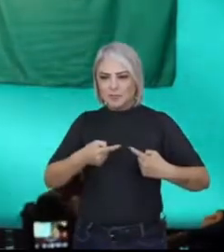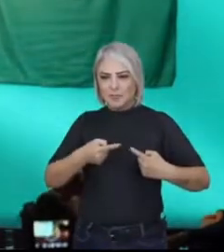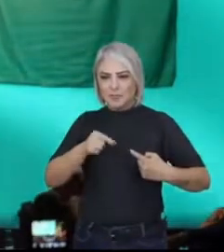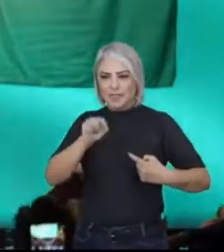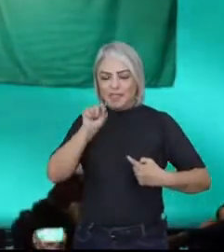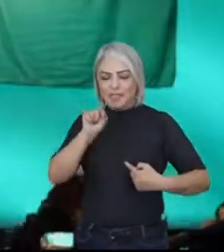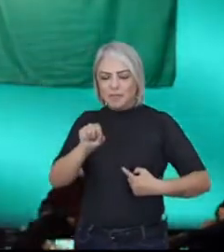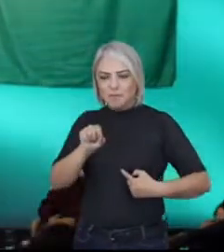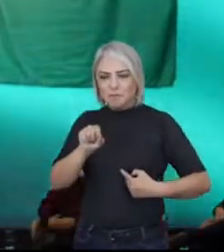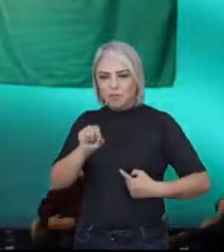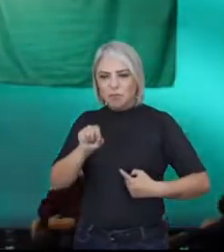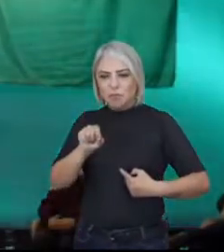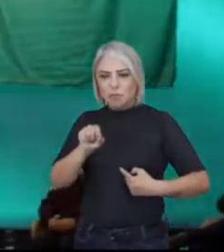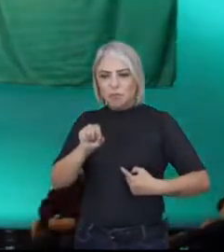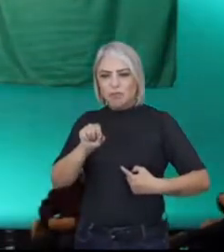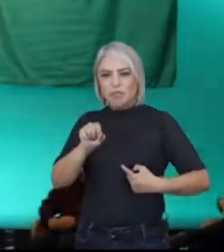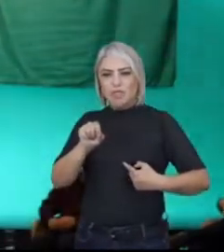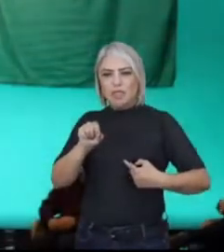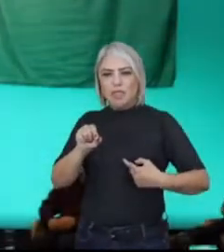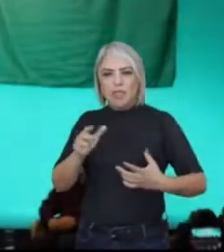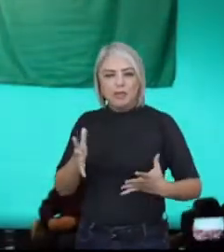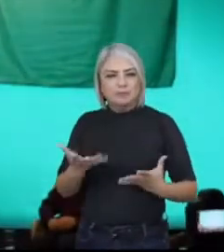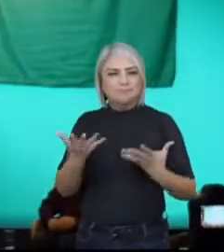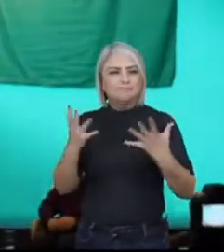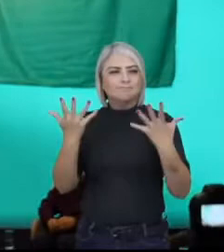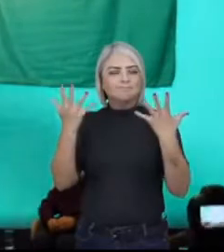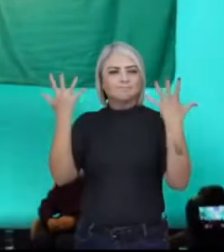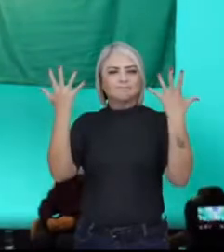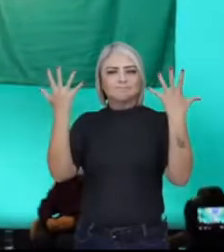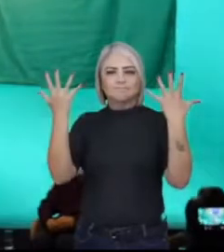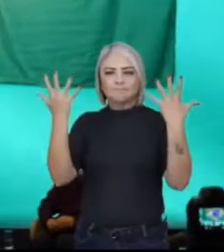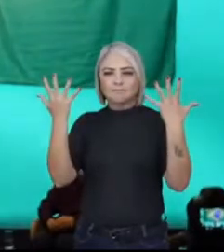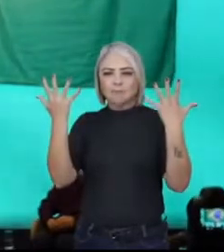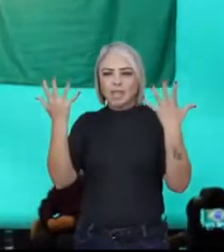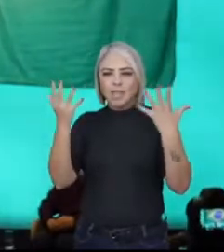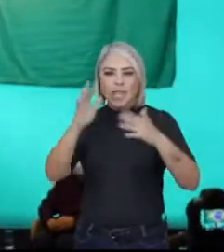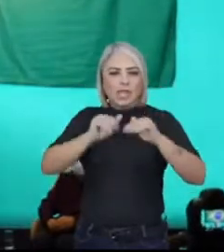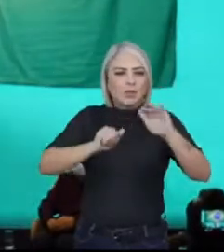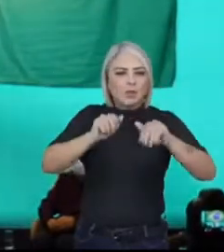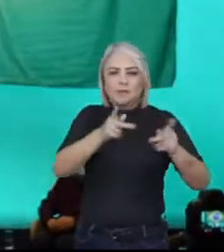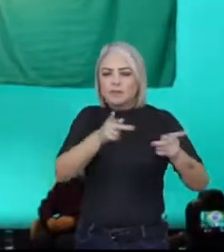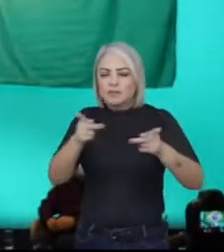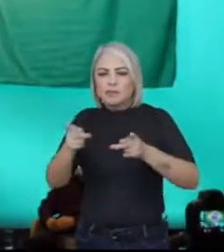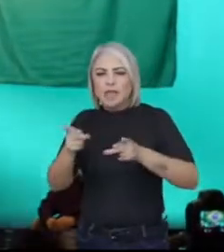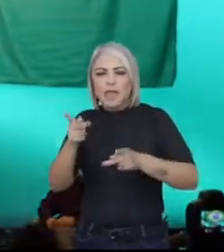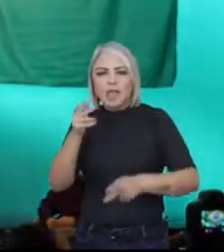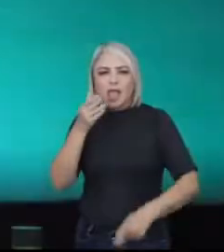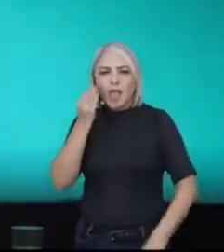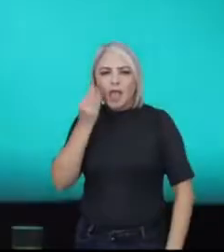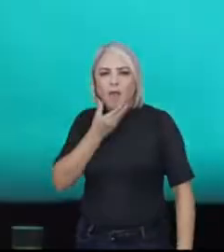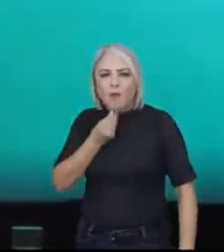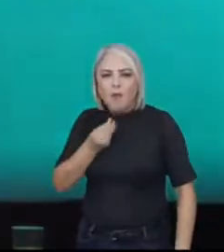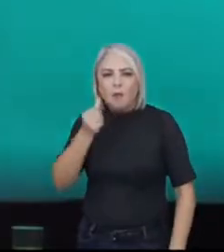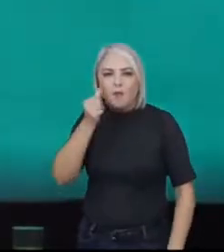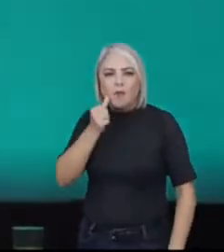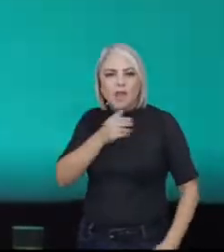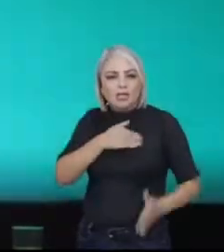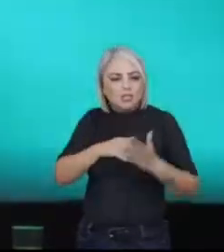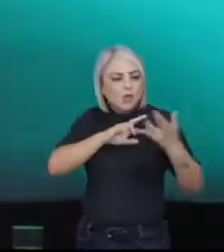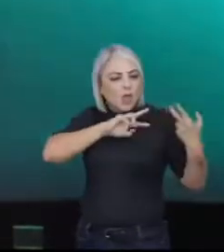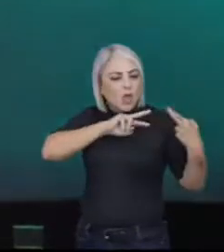uma conclamação aos homens e mulheres de todas as gerações, a todas as